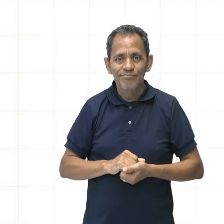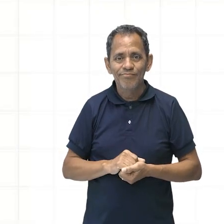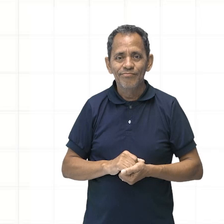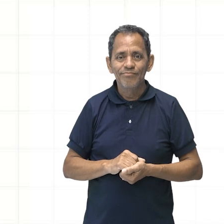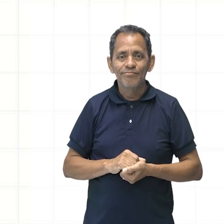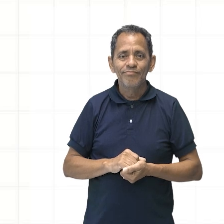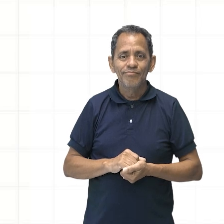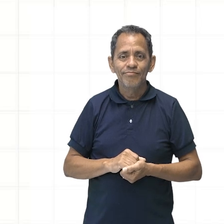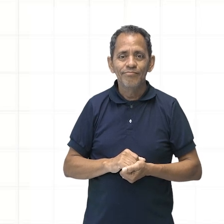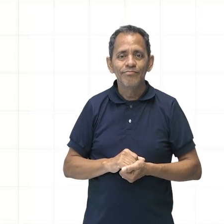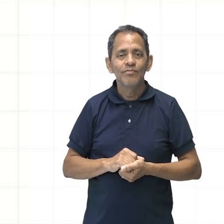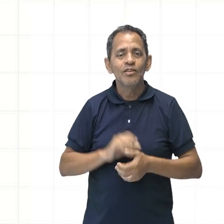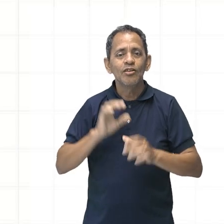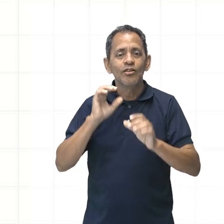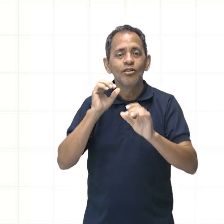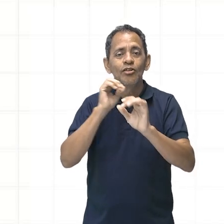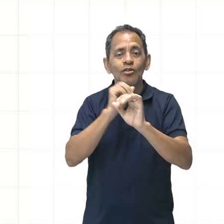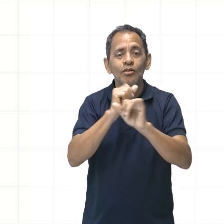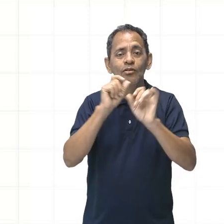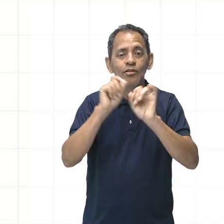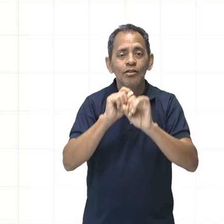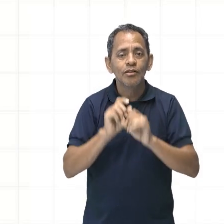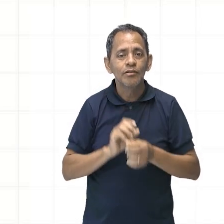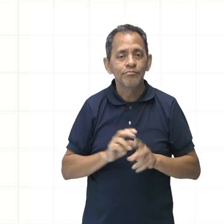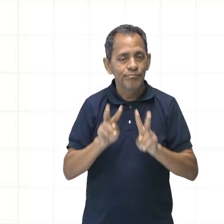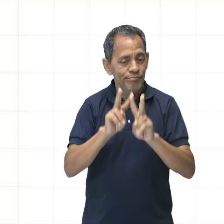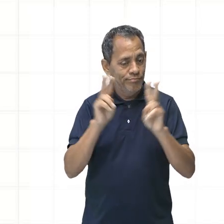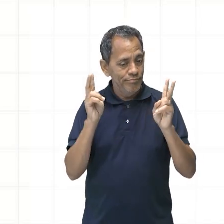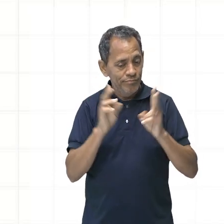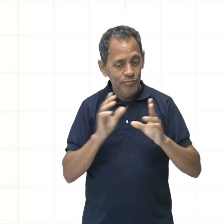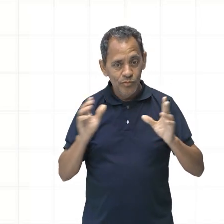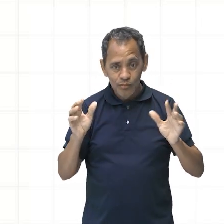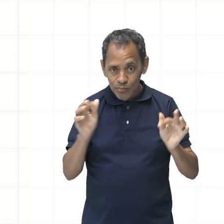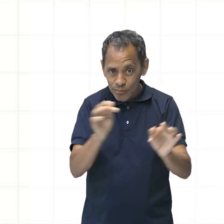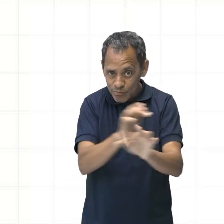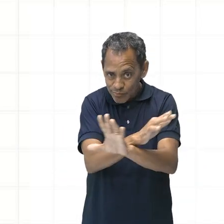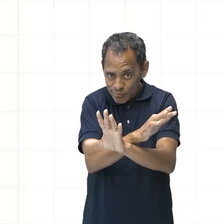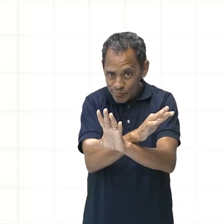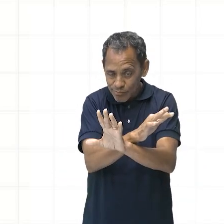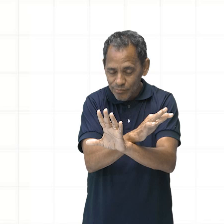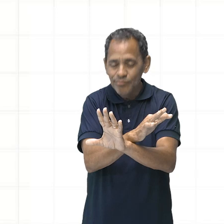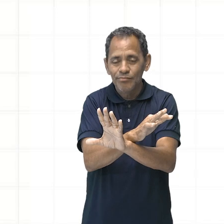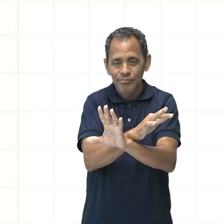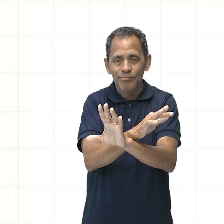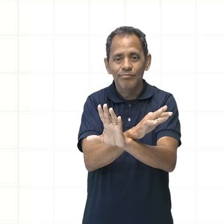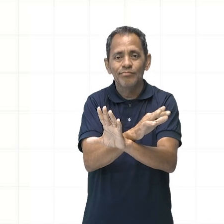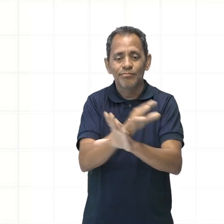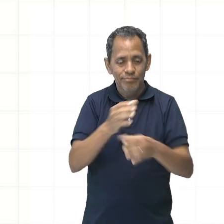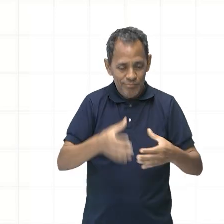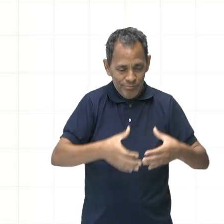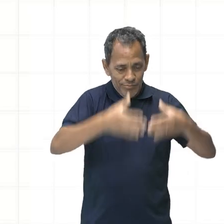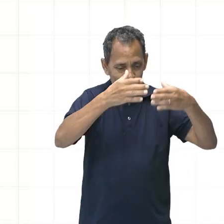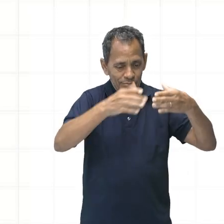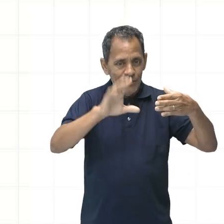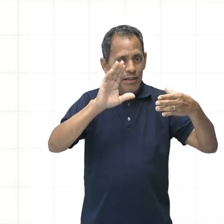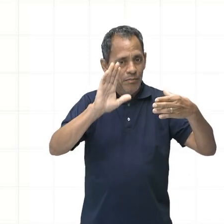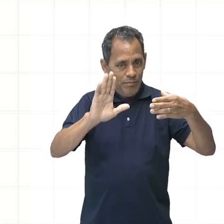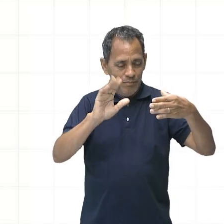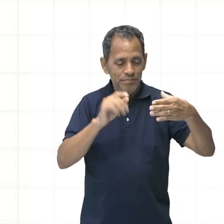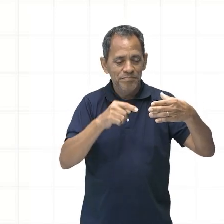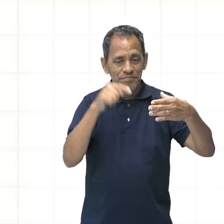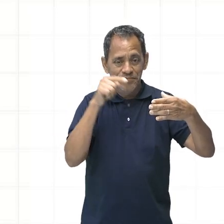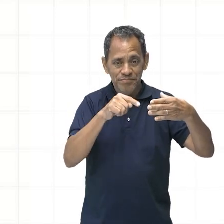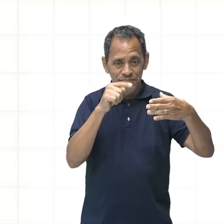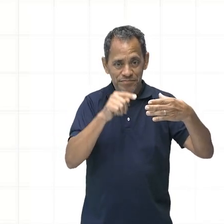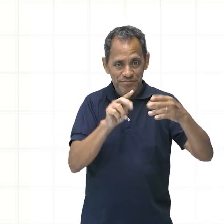nós calculamos o volume completo do cilindro. E esse volume, ó, está pela